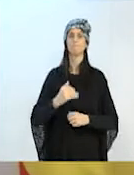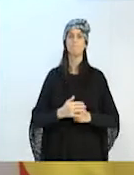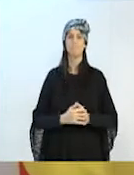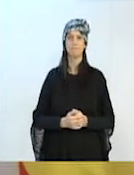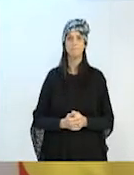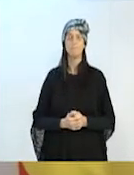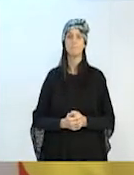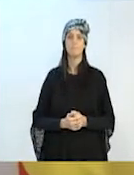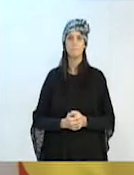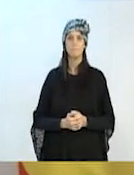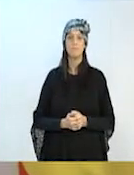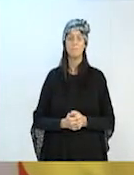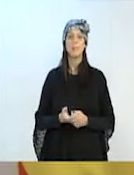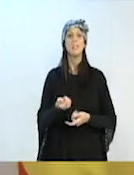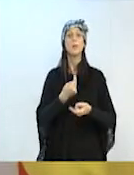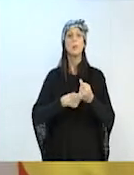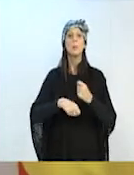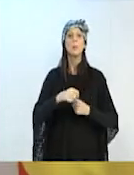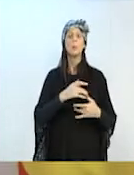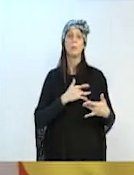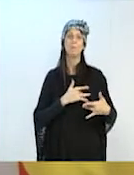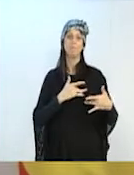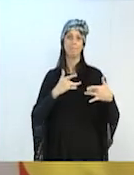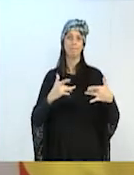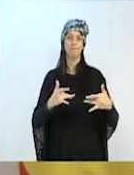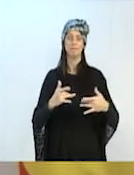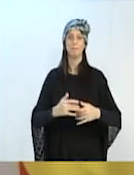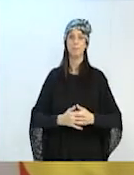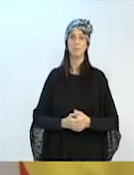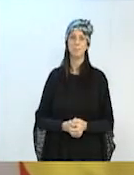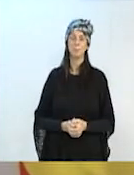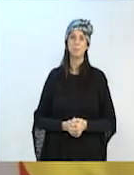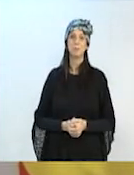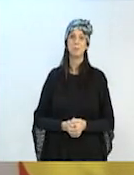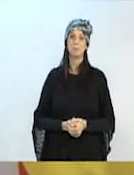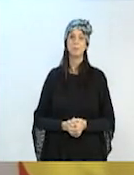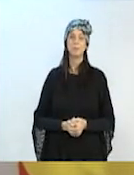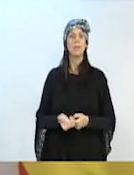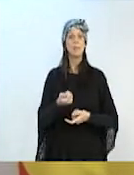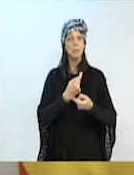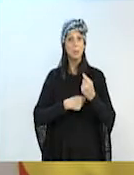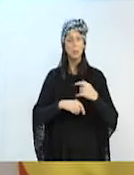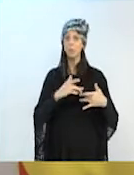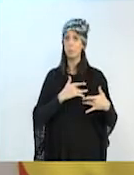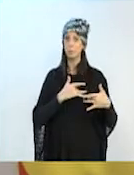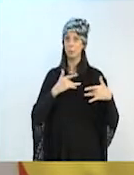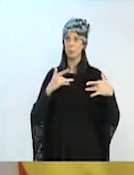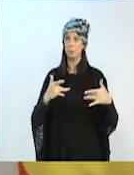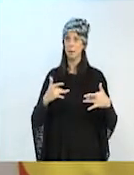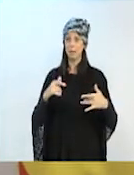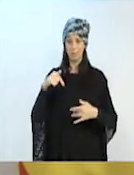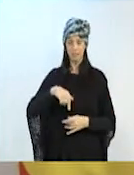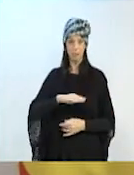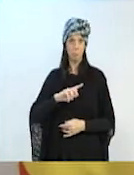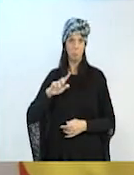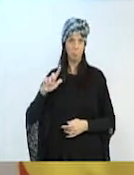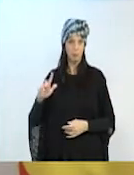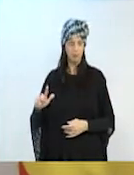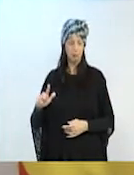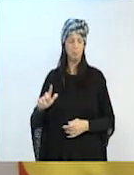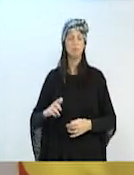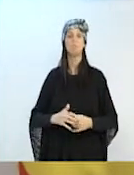Economia solidária. E a economia solidária em Blumenau está